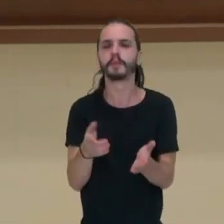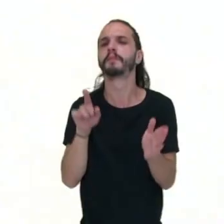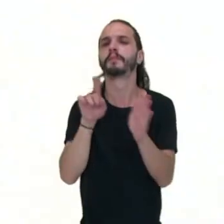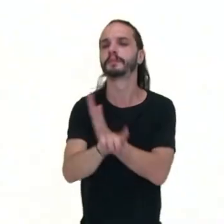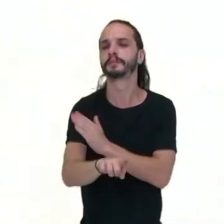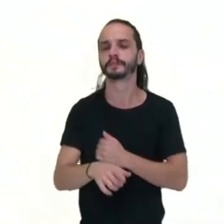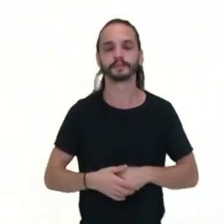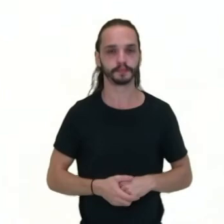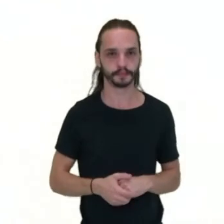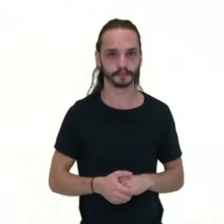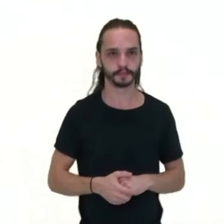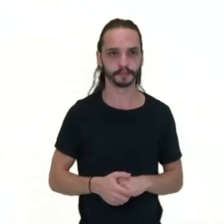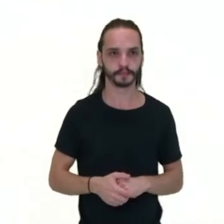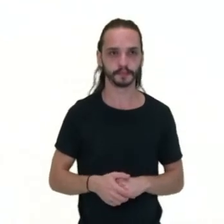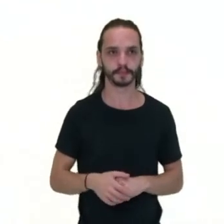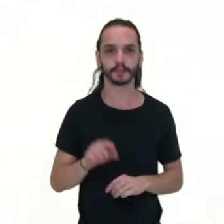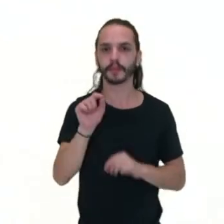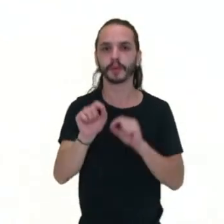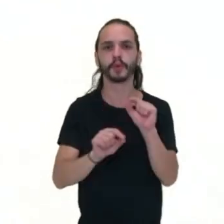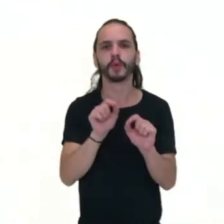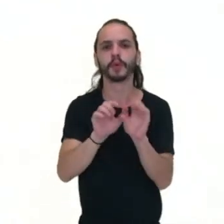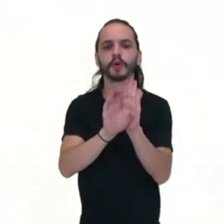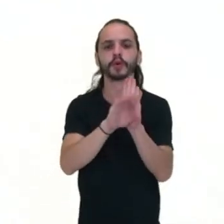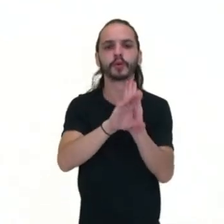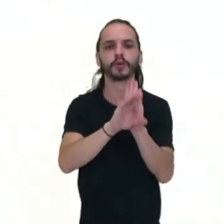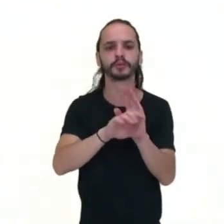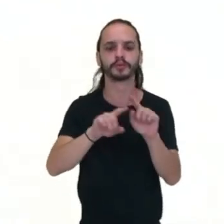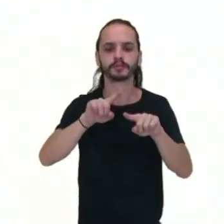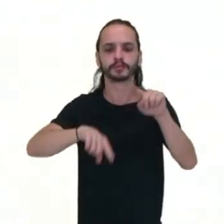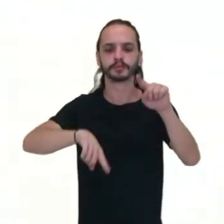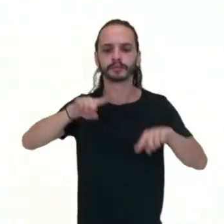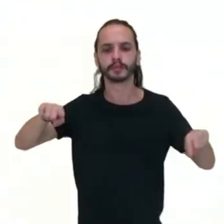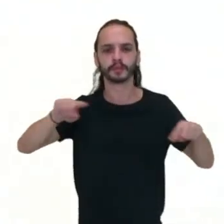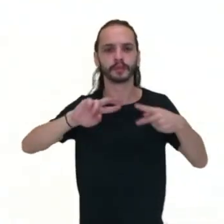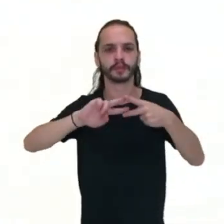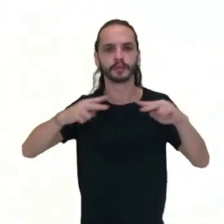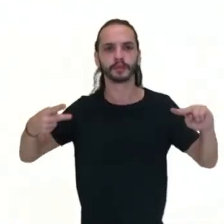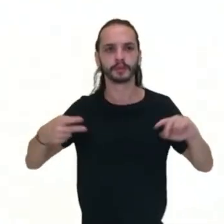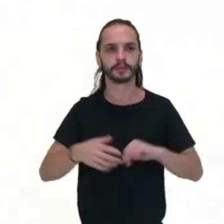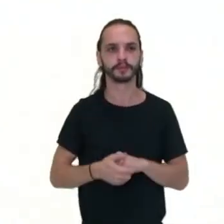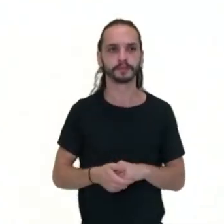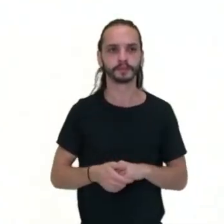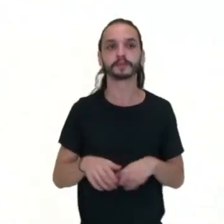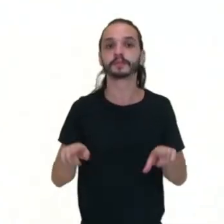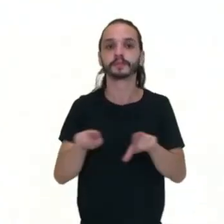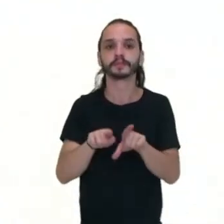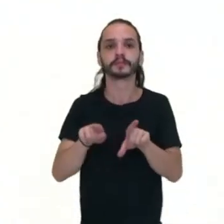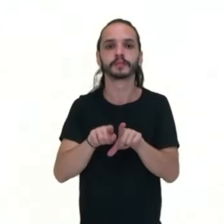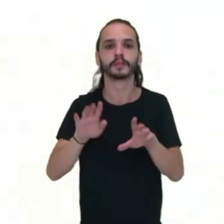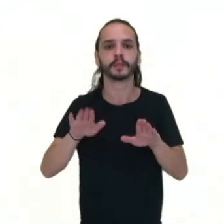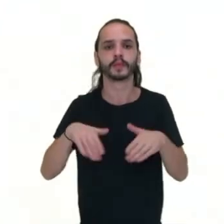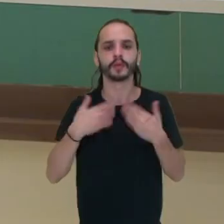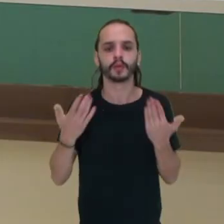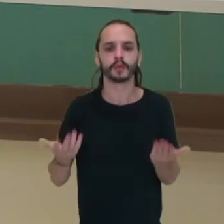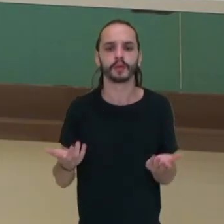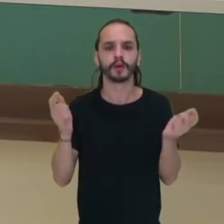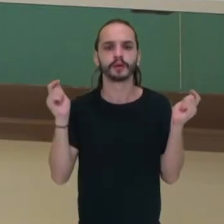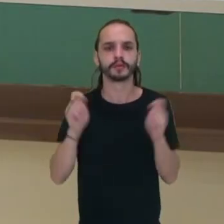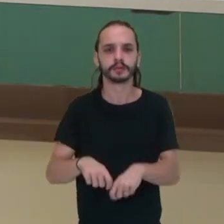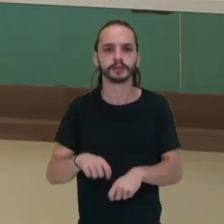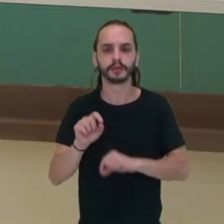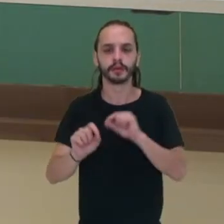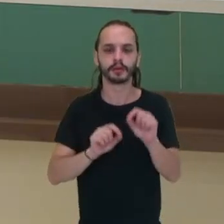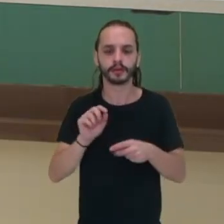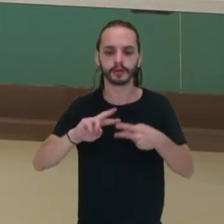pergunta? Vamos definir o que é variabilidade genética, uma definição. E também, quais são os mecanismos celulares que possibilitam o